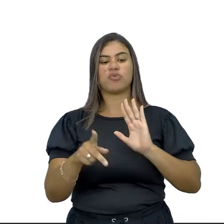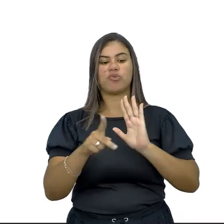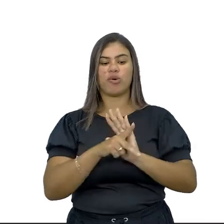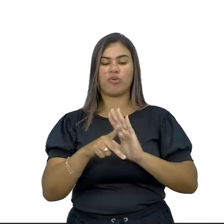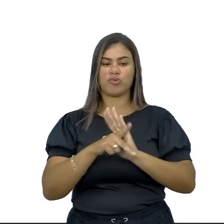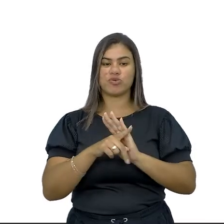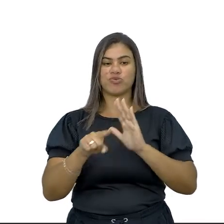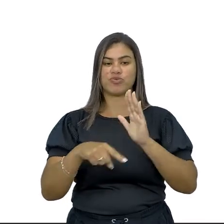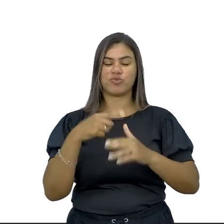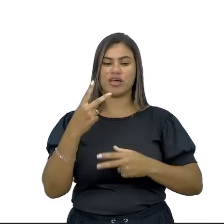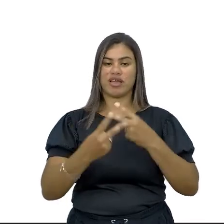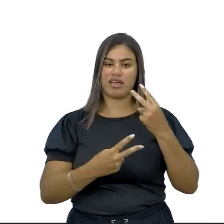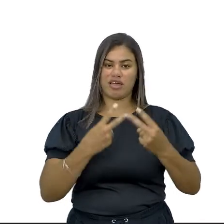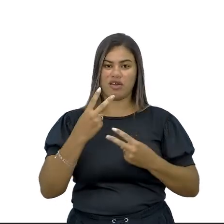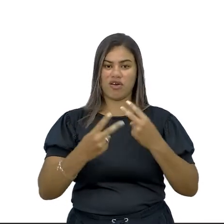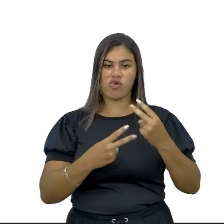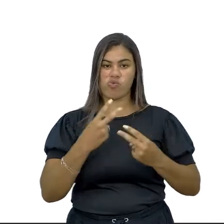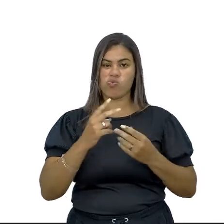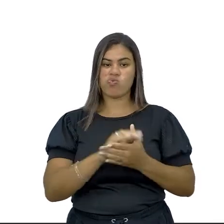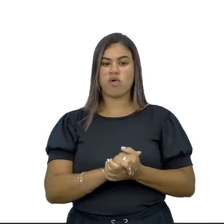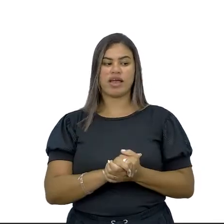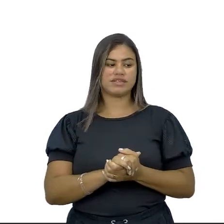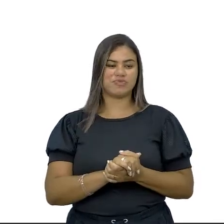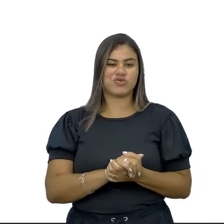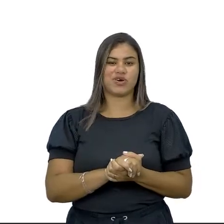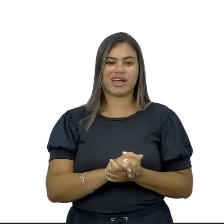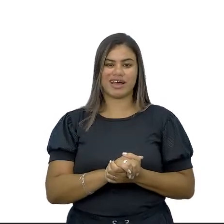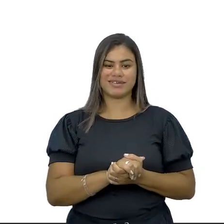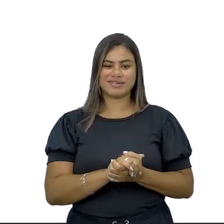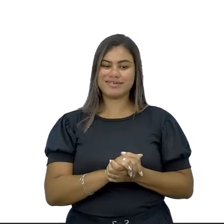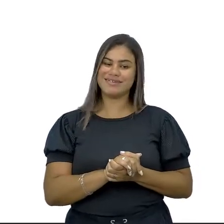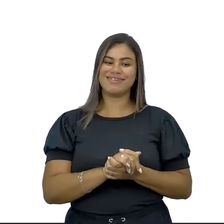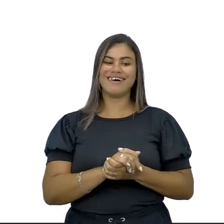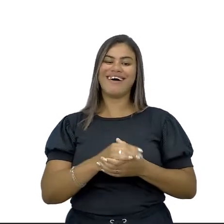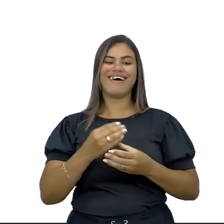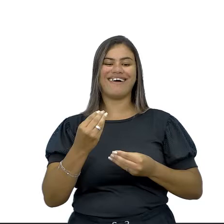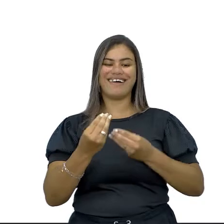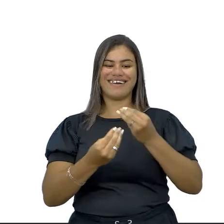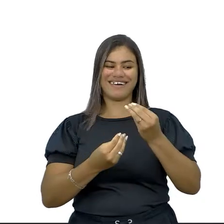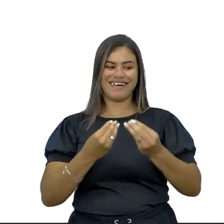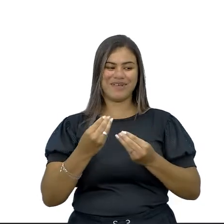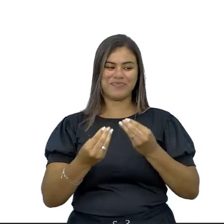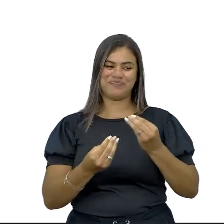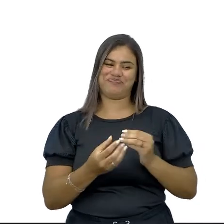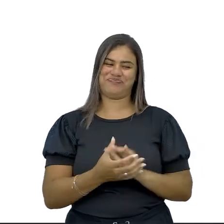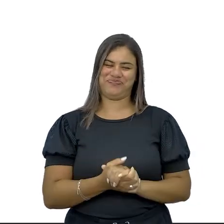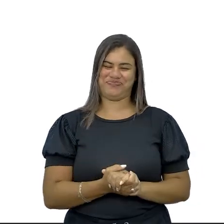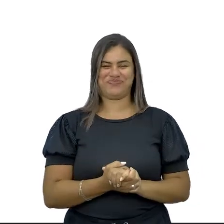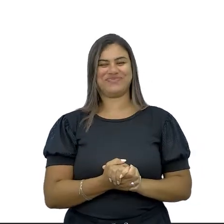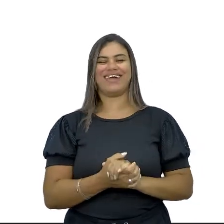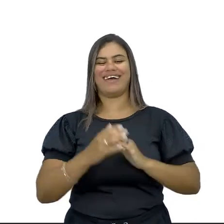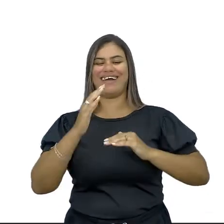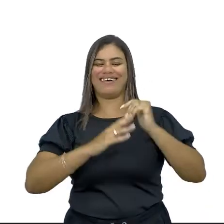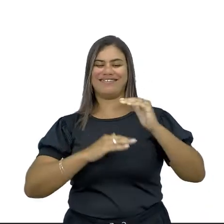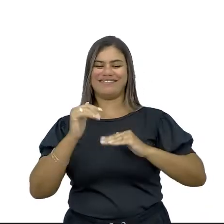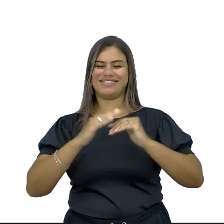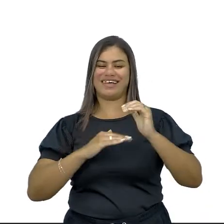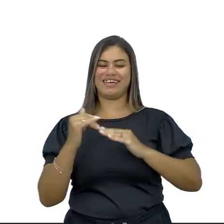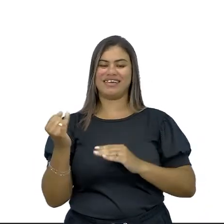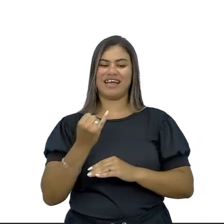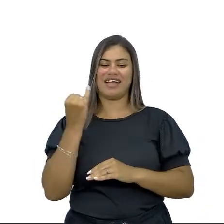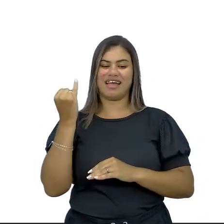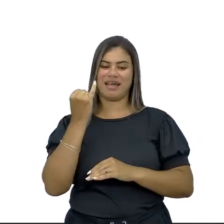primeiro bimestre. Já no segundo momento, nós iremos conversar sobre as habilidades essenciais e